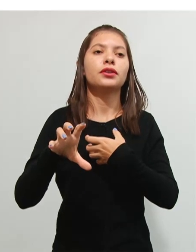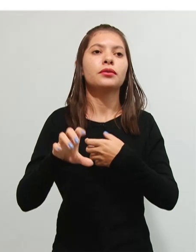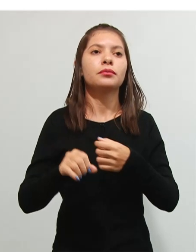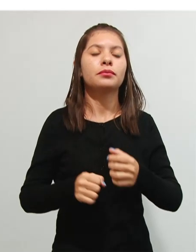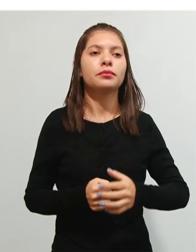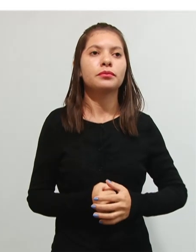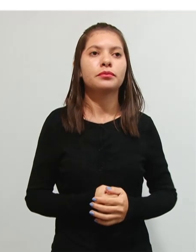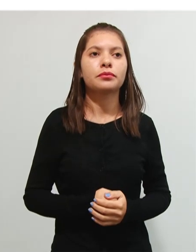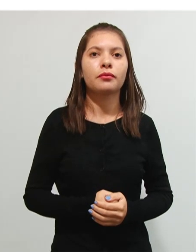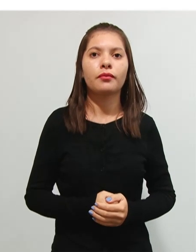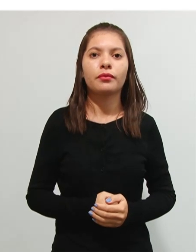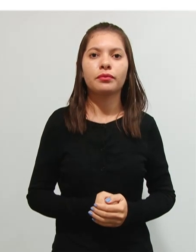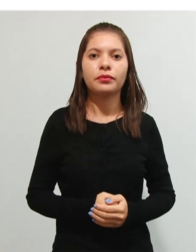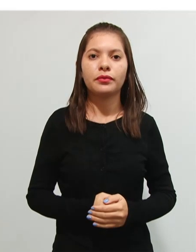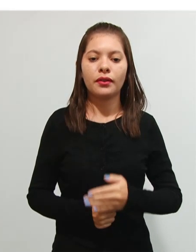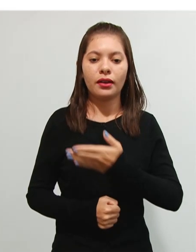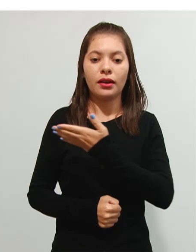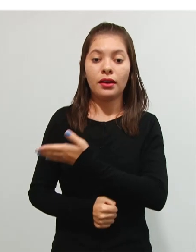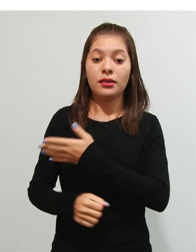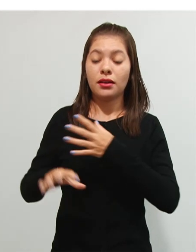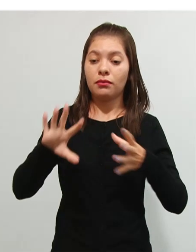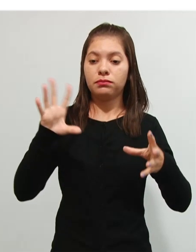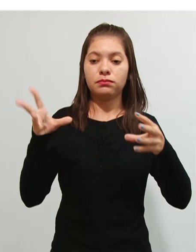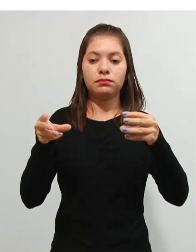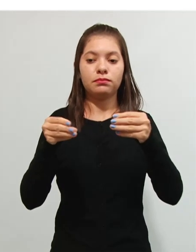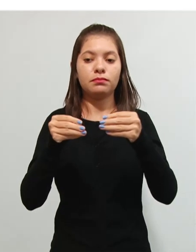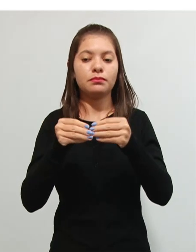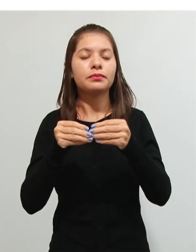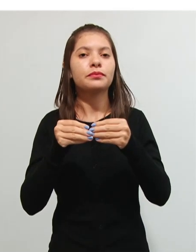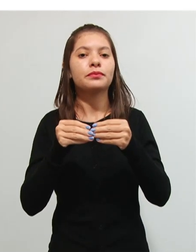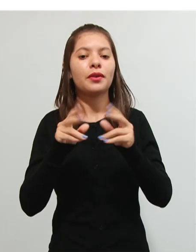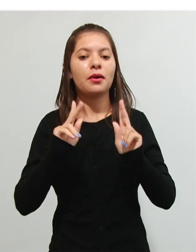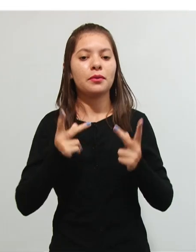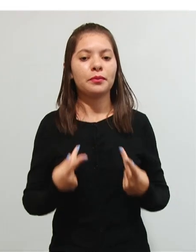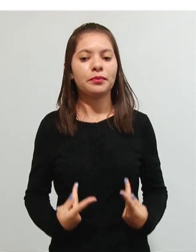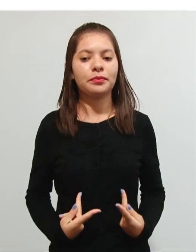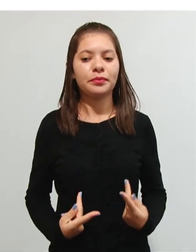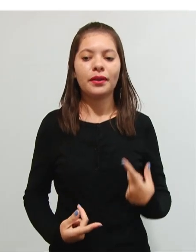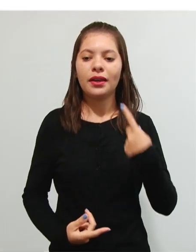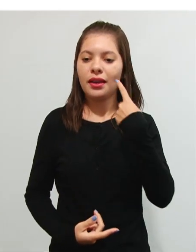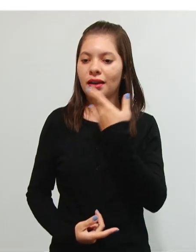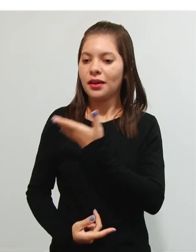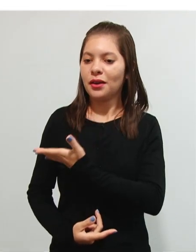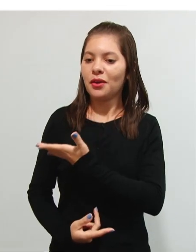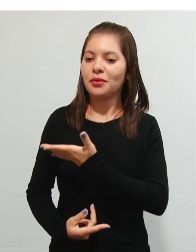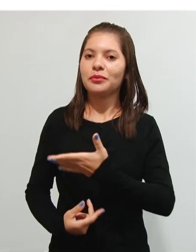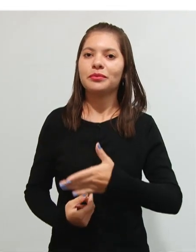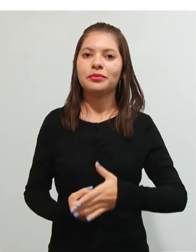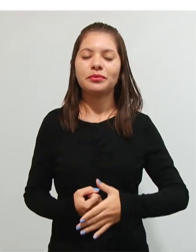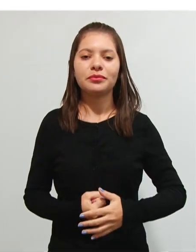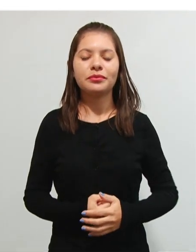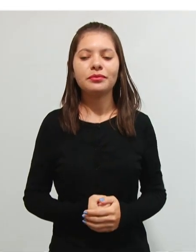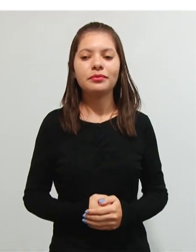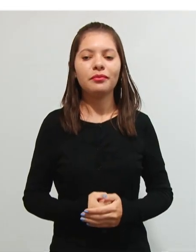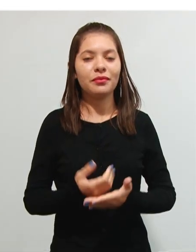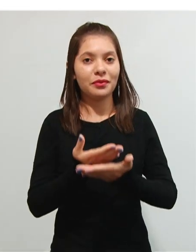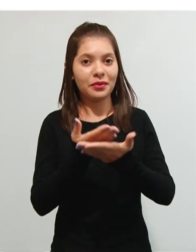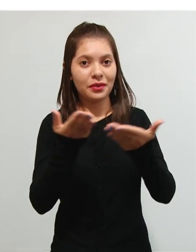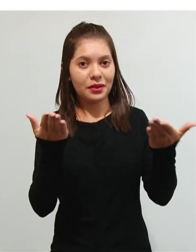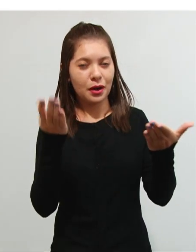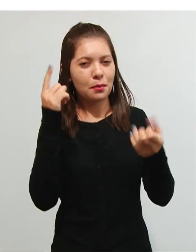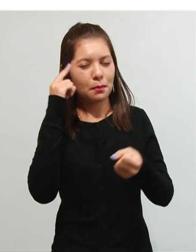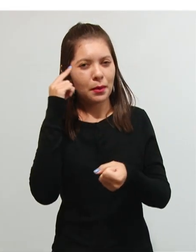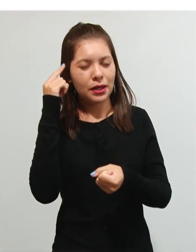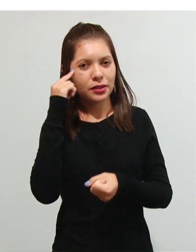congruência. Esta é, em resumo, a abordagem humanista. E aqui nós trouxemos para que vocês pensem